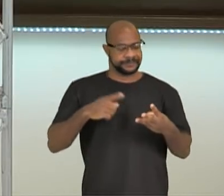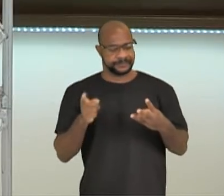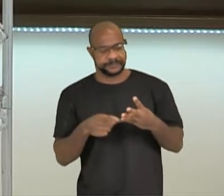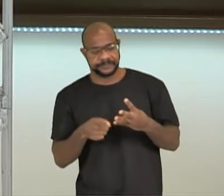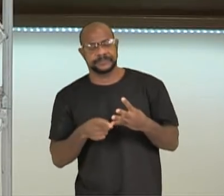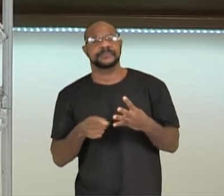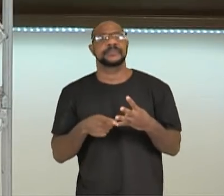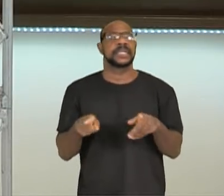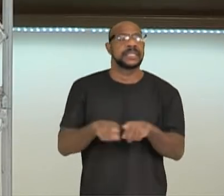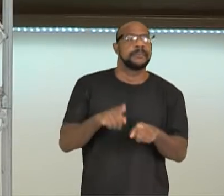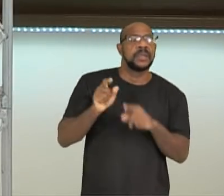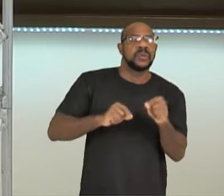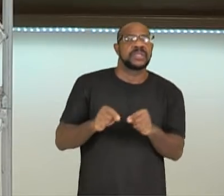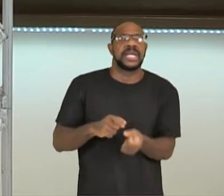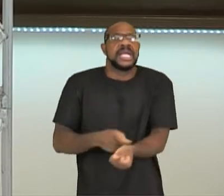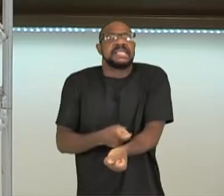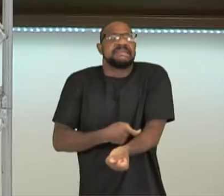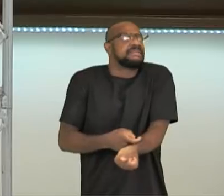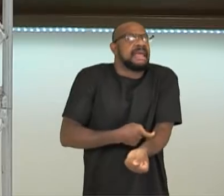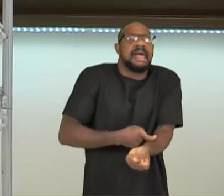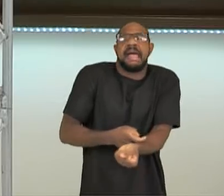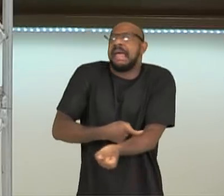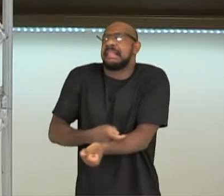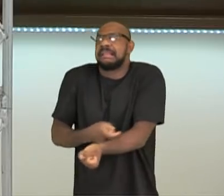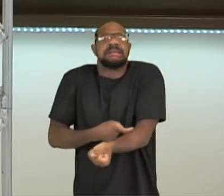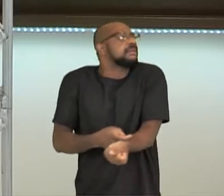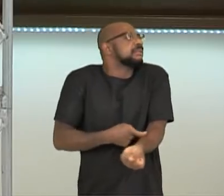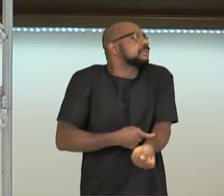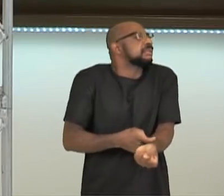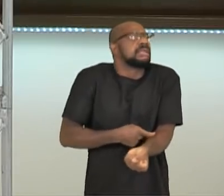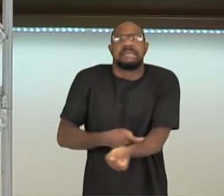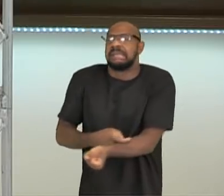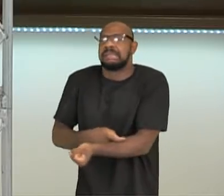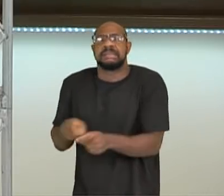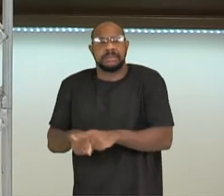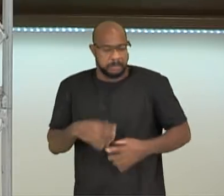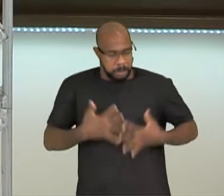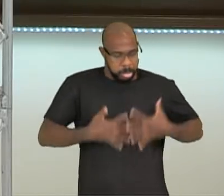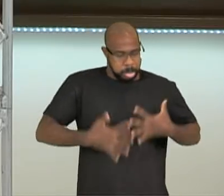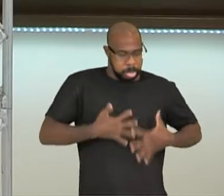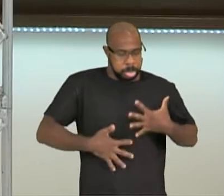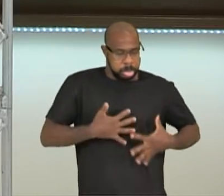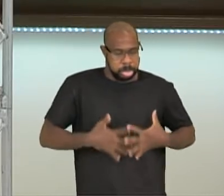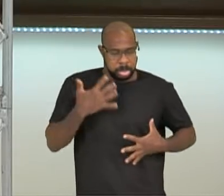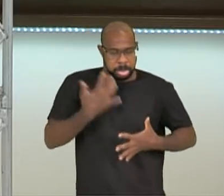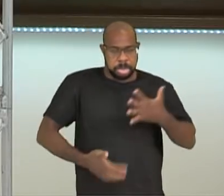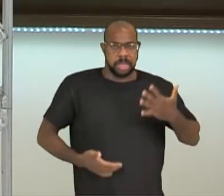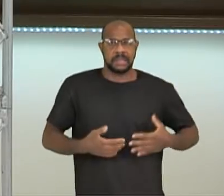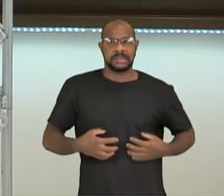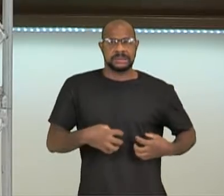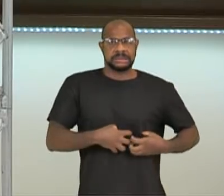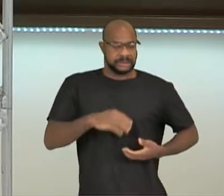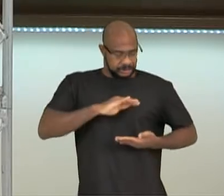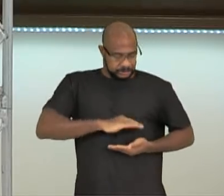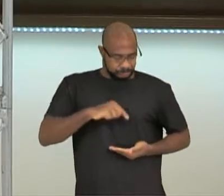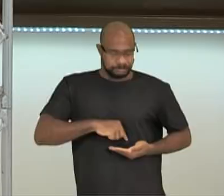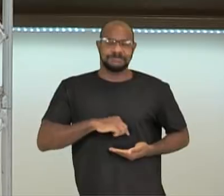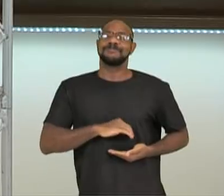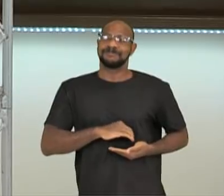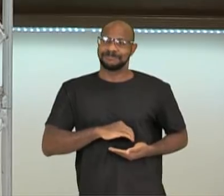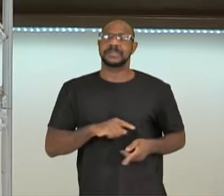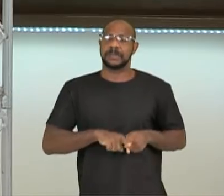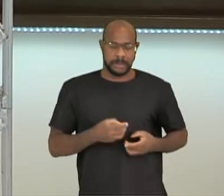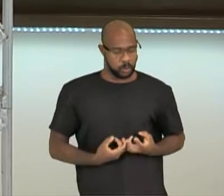nós estamos muito estressados, né, várias reações químicas são desencadeadas no nosso organismo. E